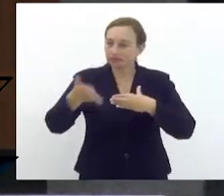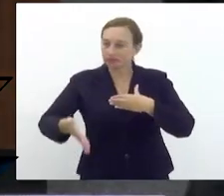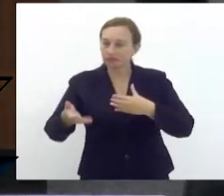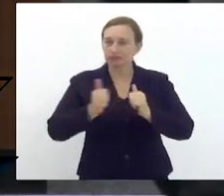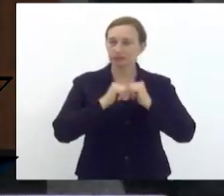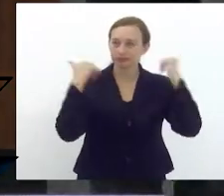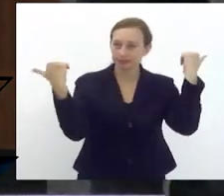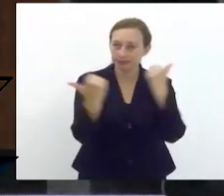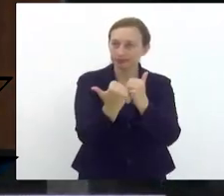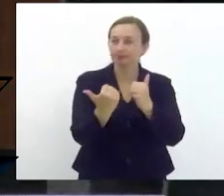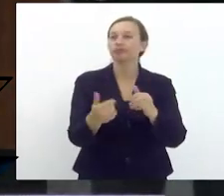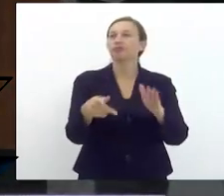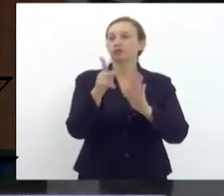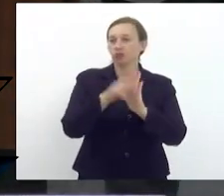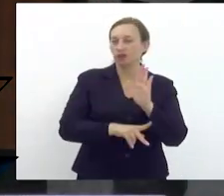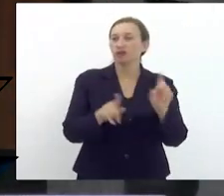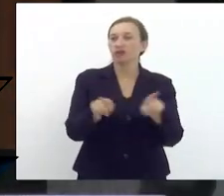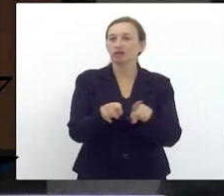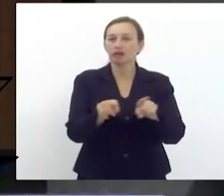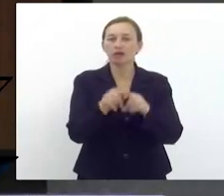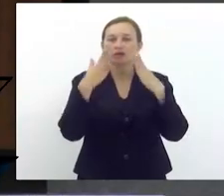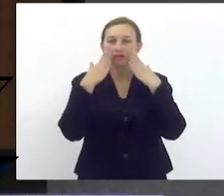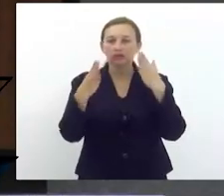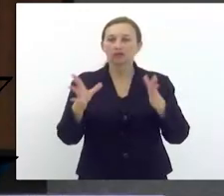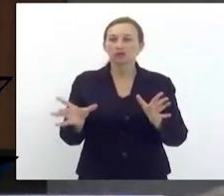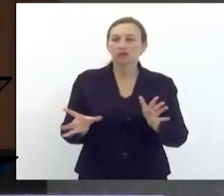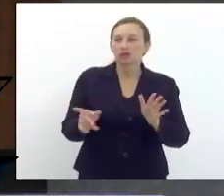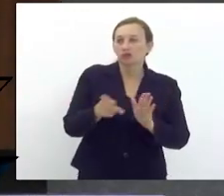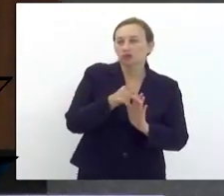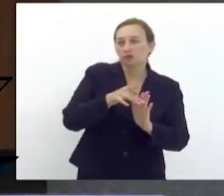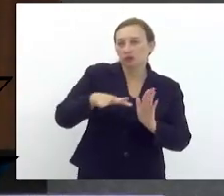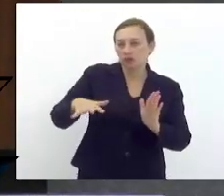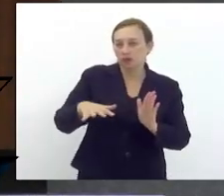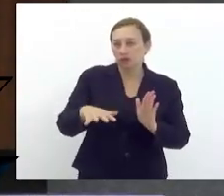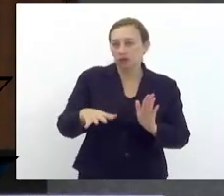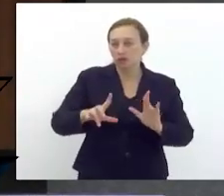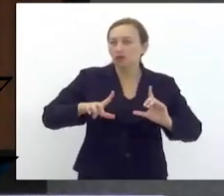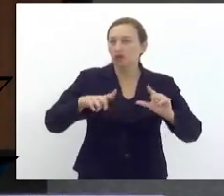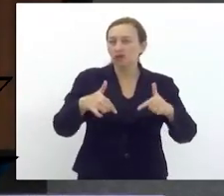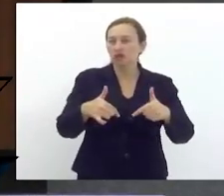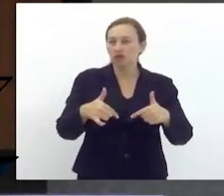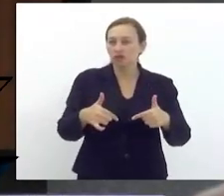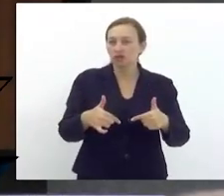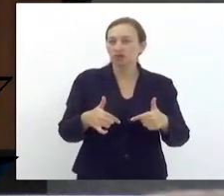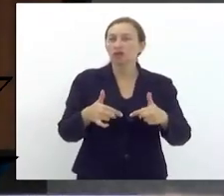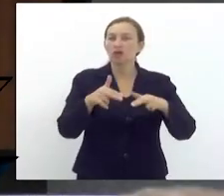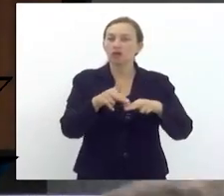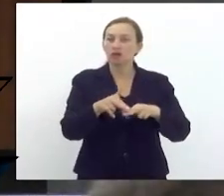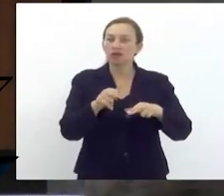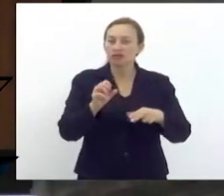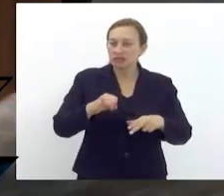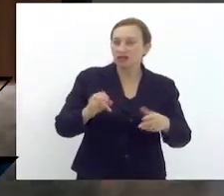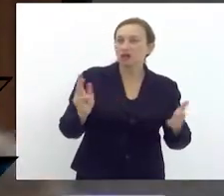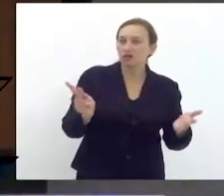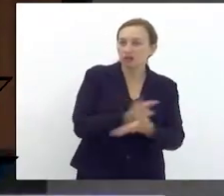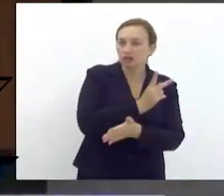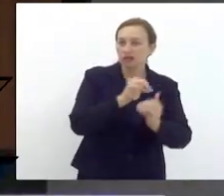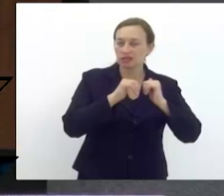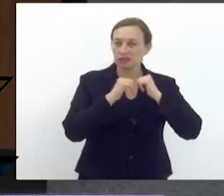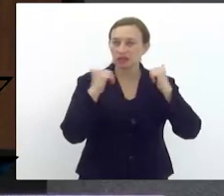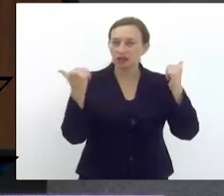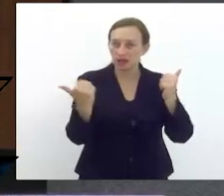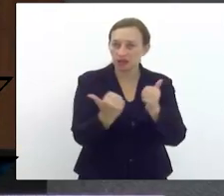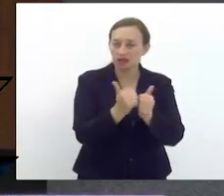Estados o projeto também apresenta um protocolo de ação em caso de racismo dentro das torcidas